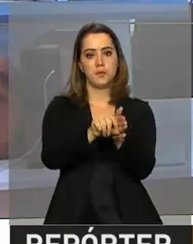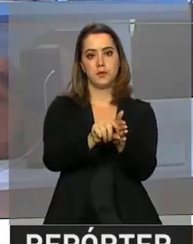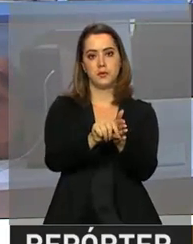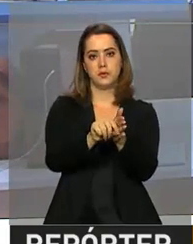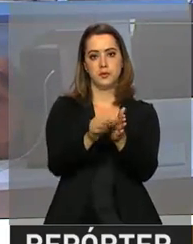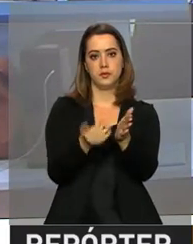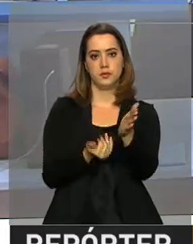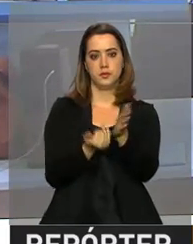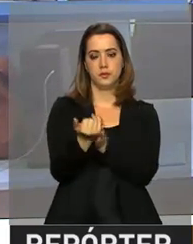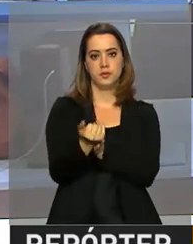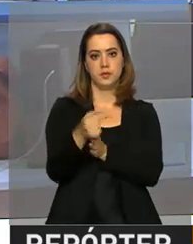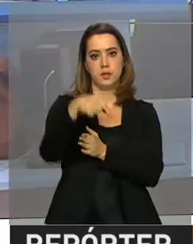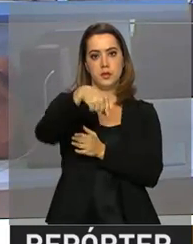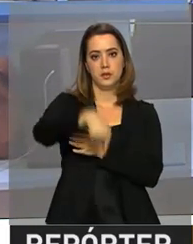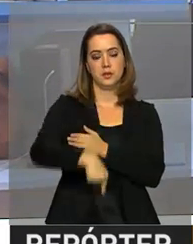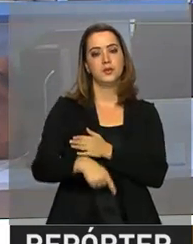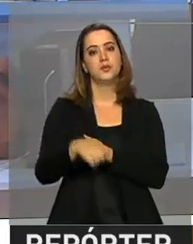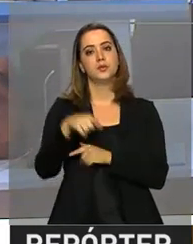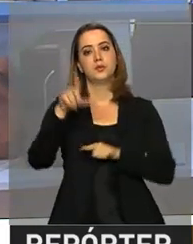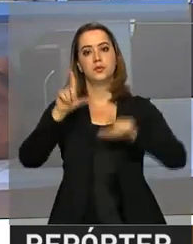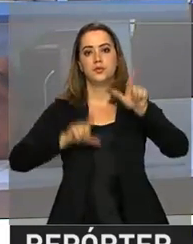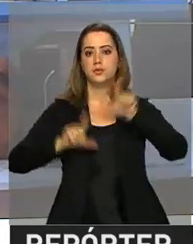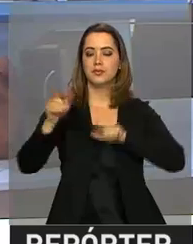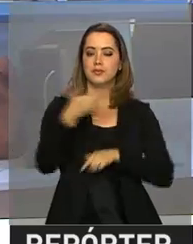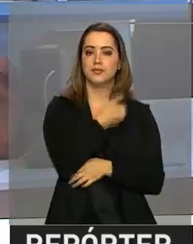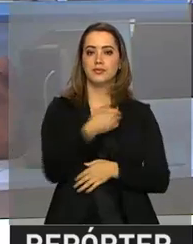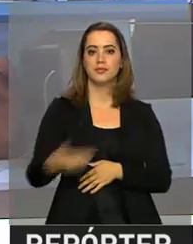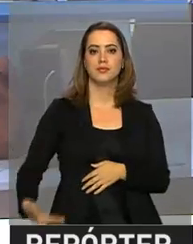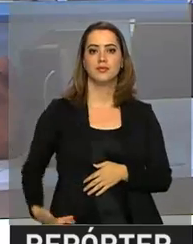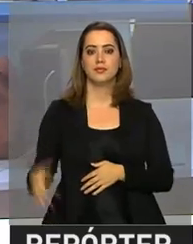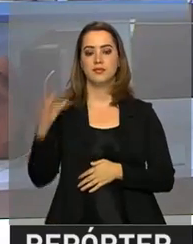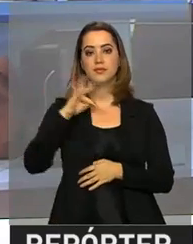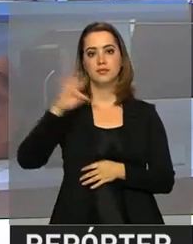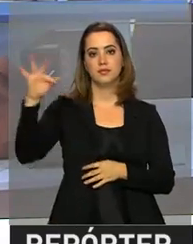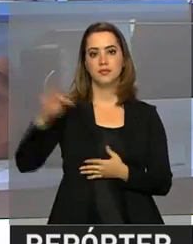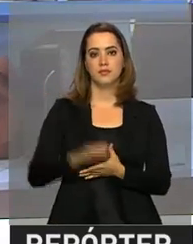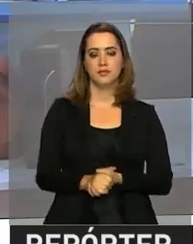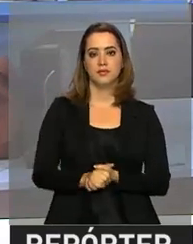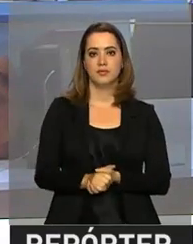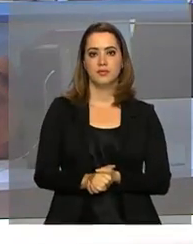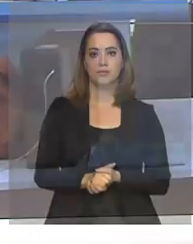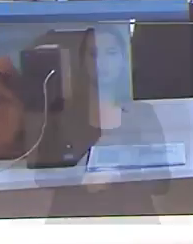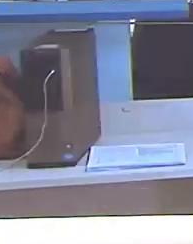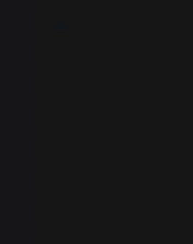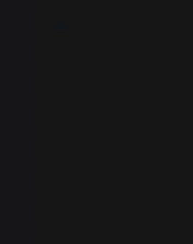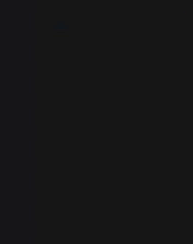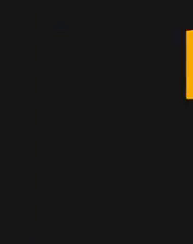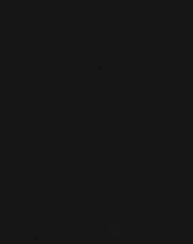as novidades em nossas redes sociais. Continue com a gente aqui na NBR, a TV do Governo Federal.